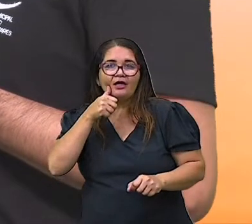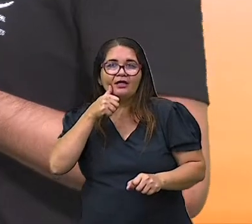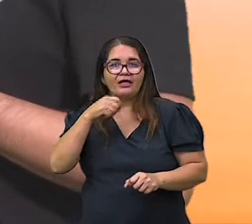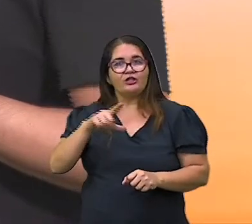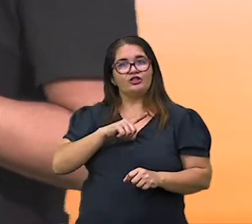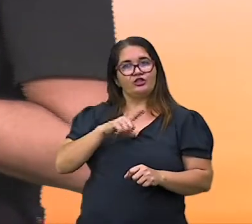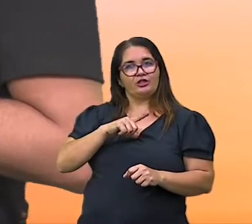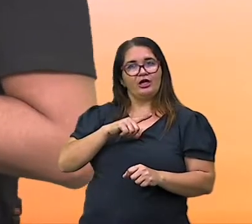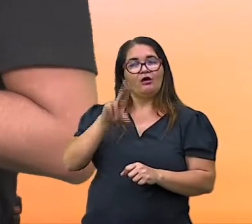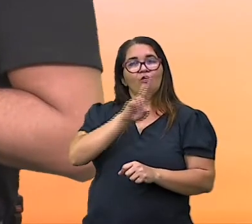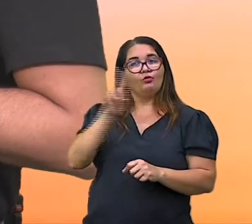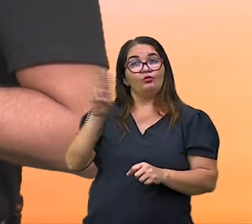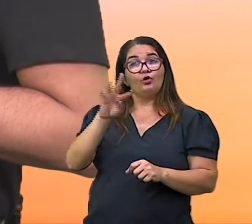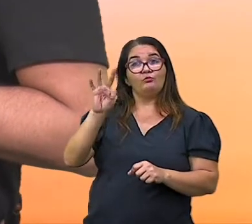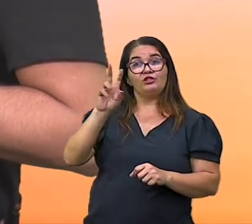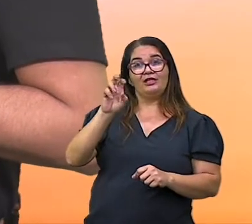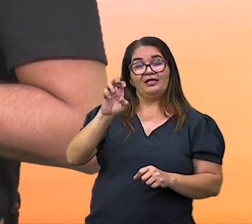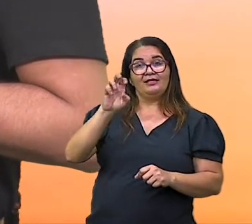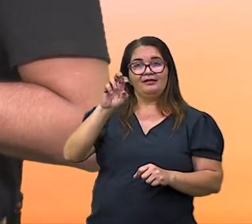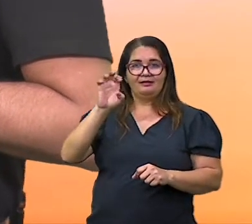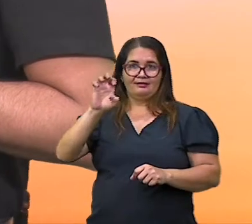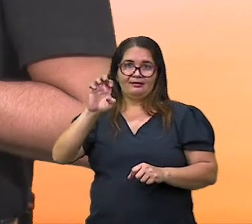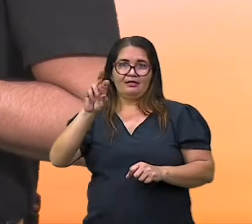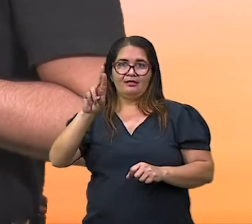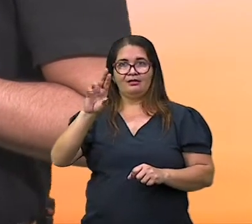Partenon não, desculpa, gente.